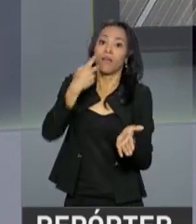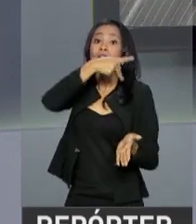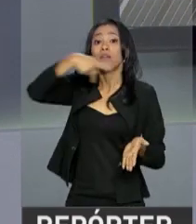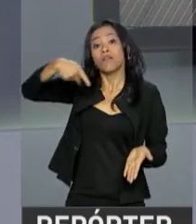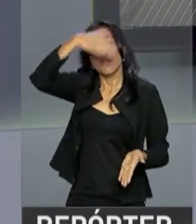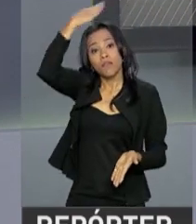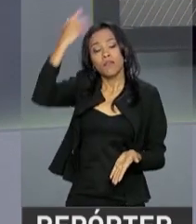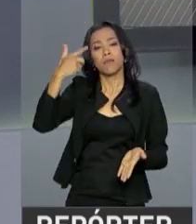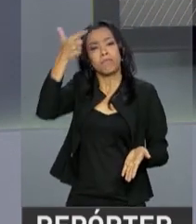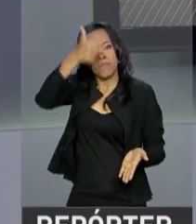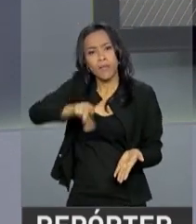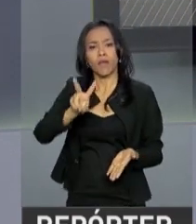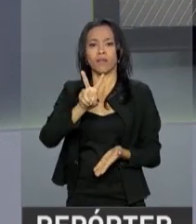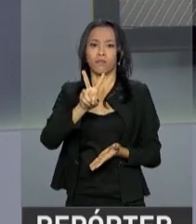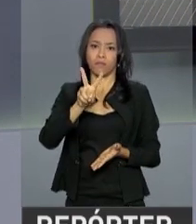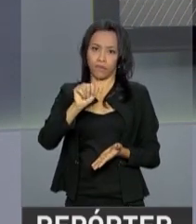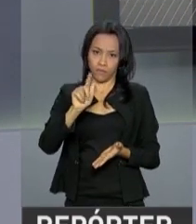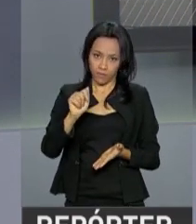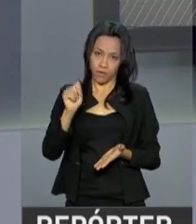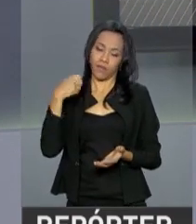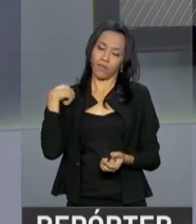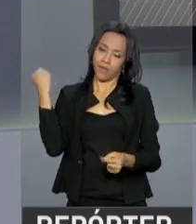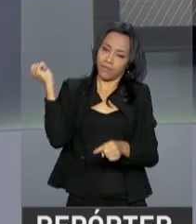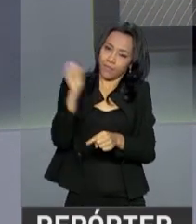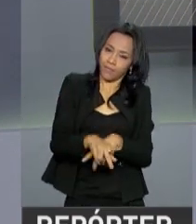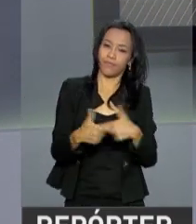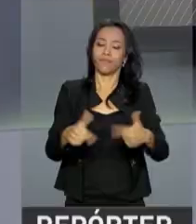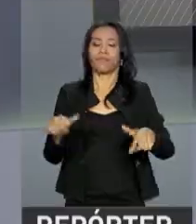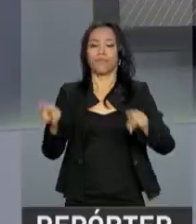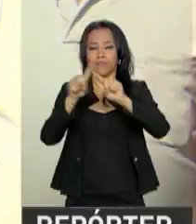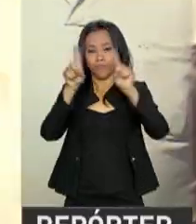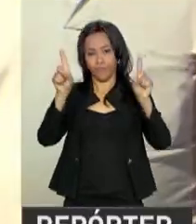de vagas de estágio no serviço público para negros.